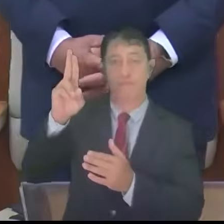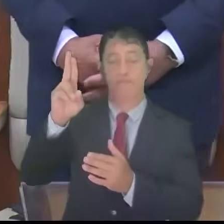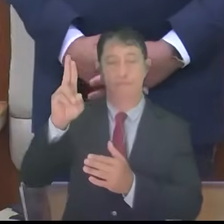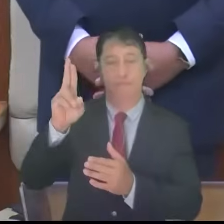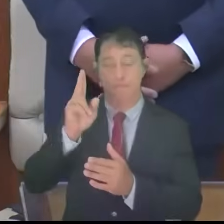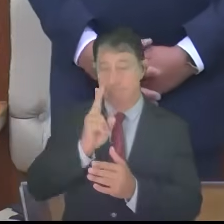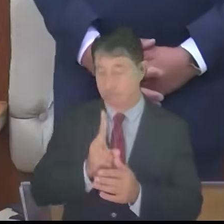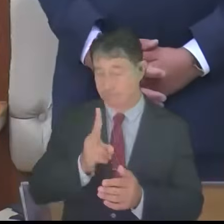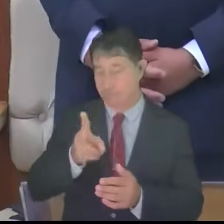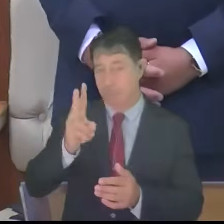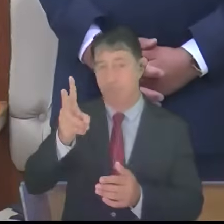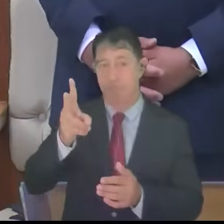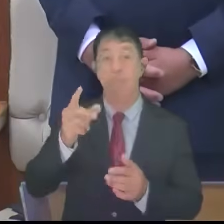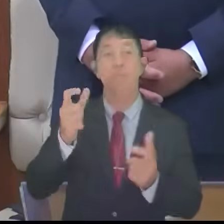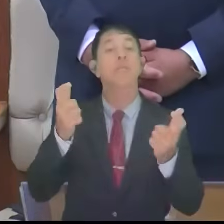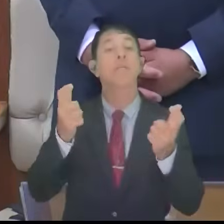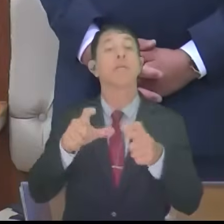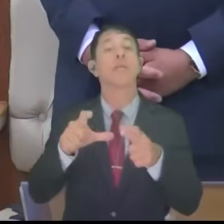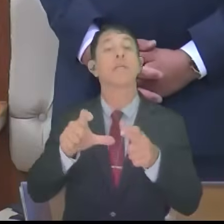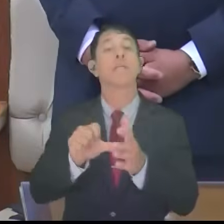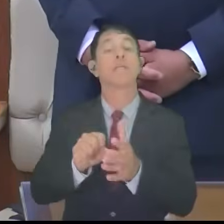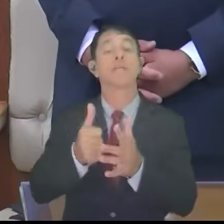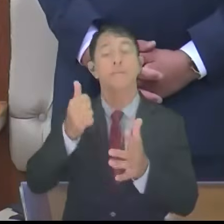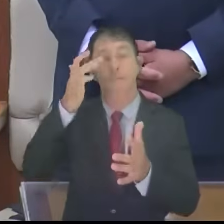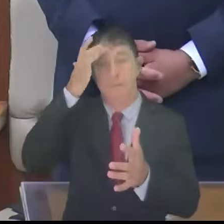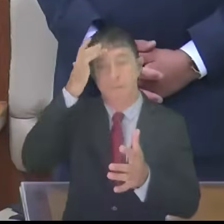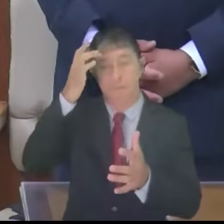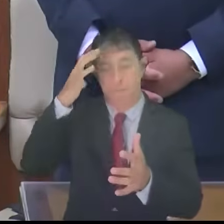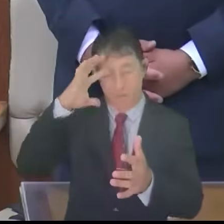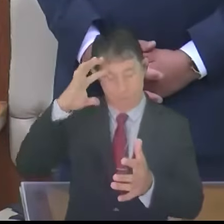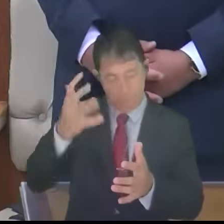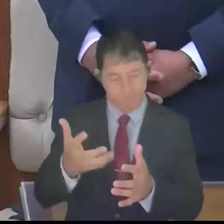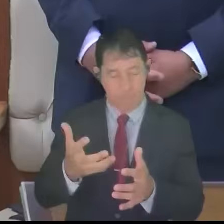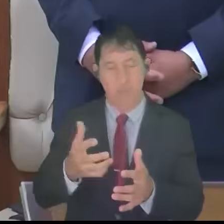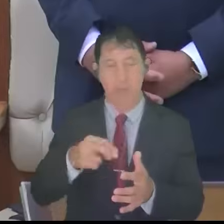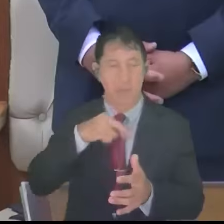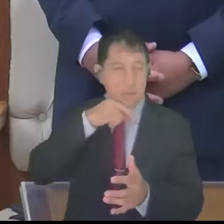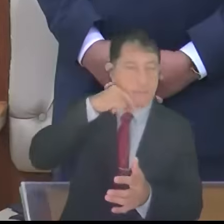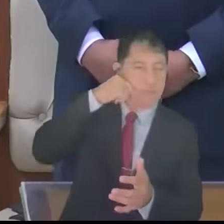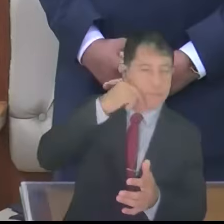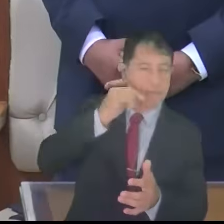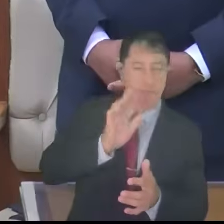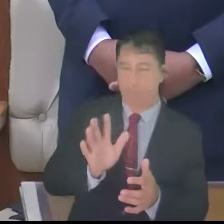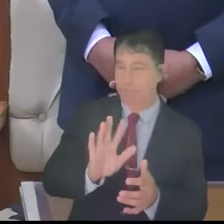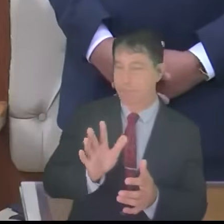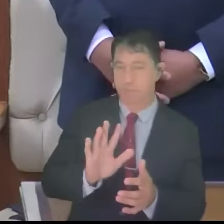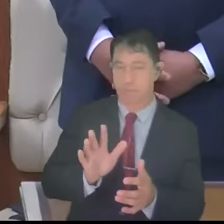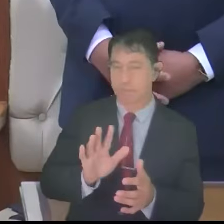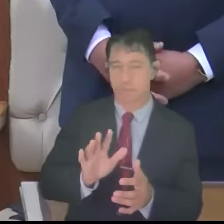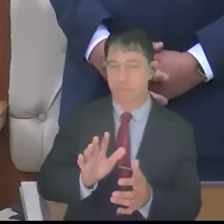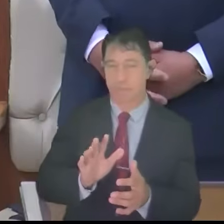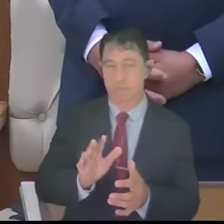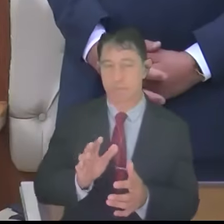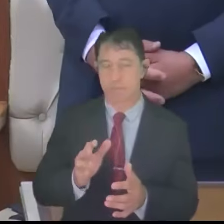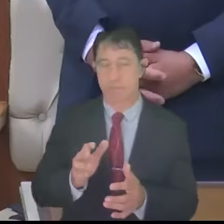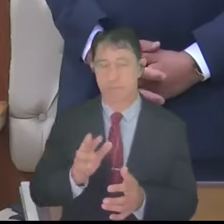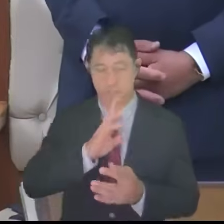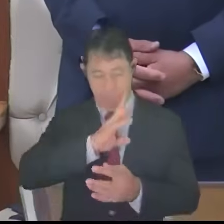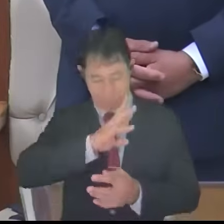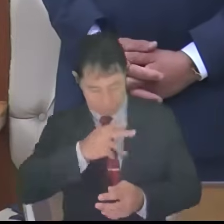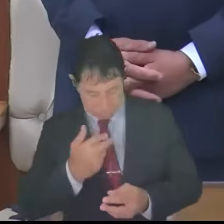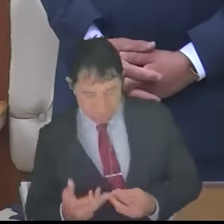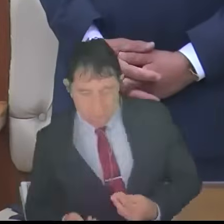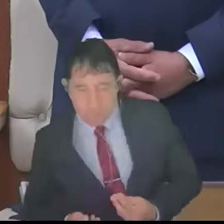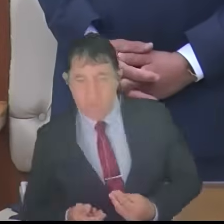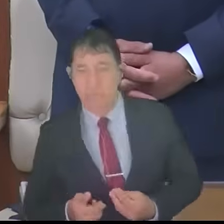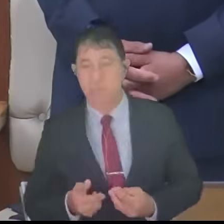para sempre. Onde está a primeira vida? Não tenha vergonha, não tenha acanhamento. É uma honra ser crente